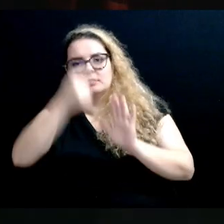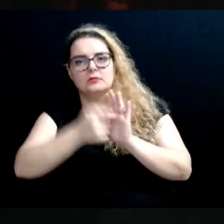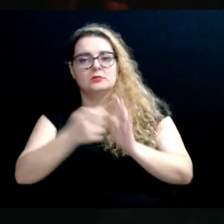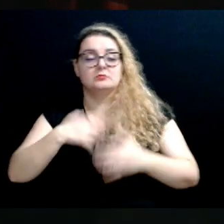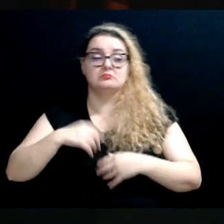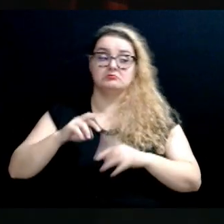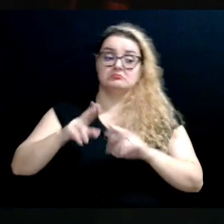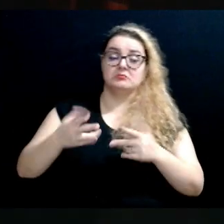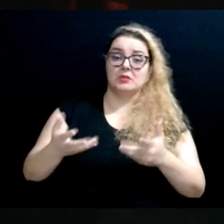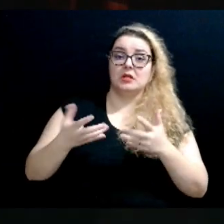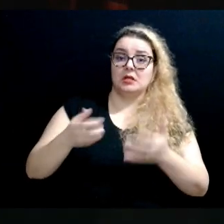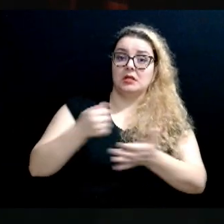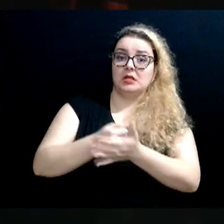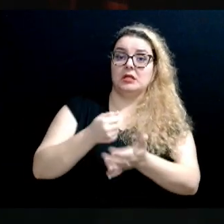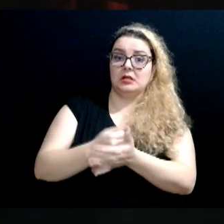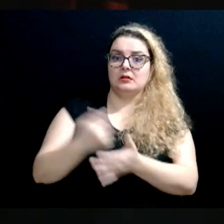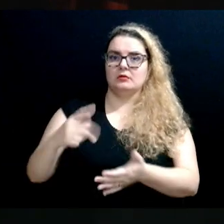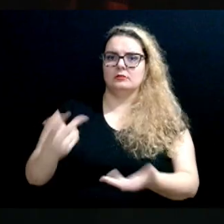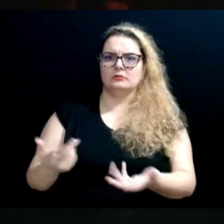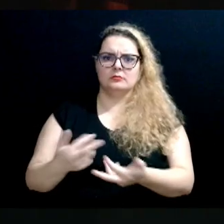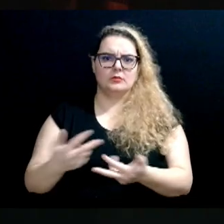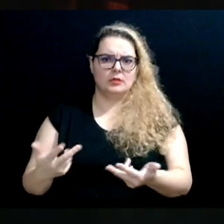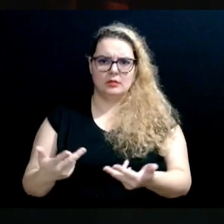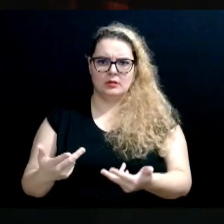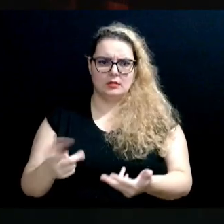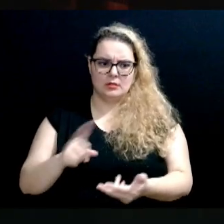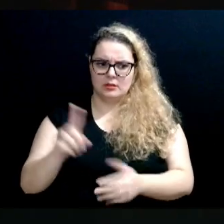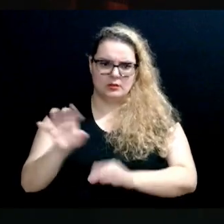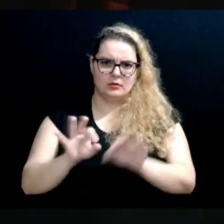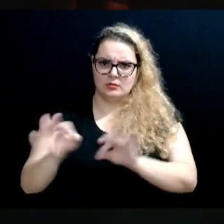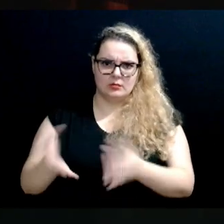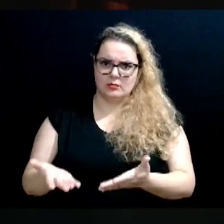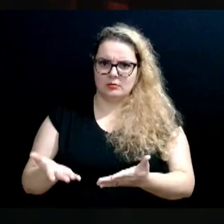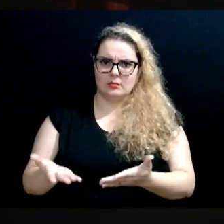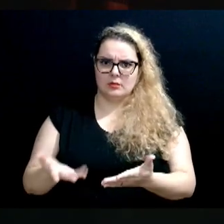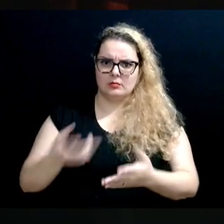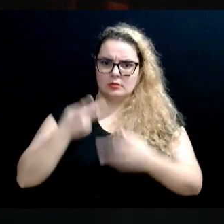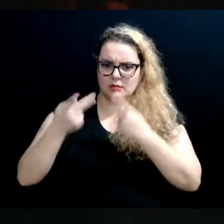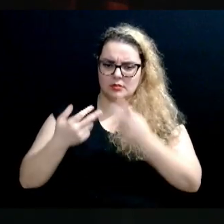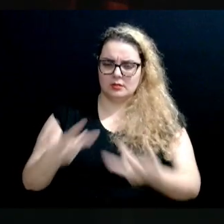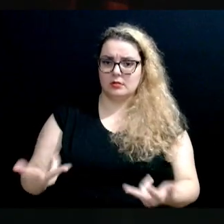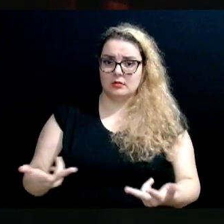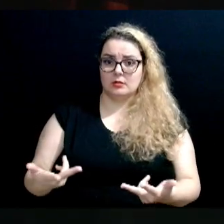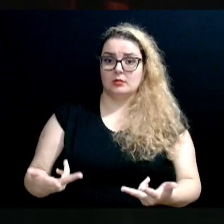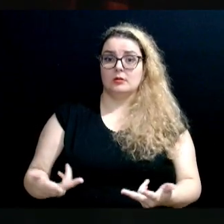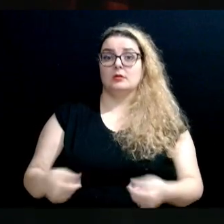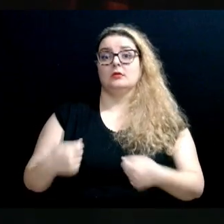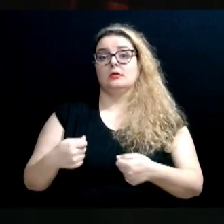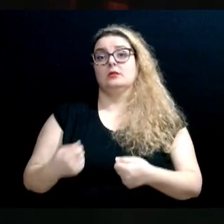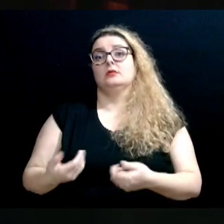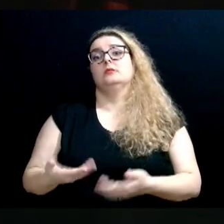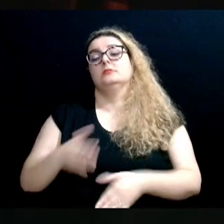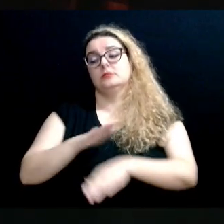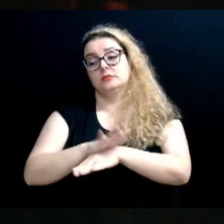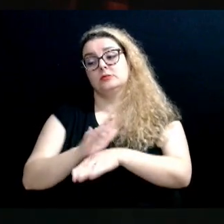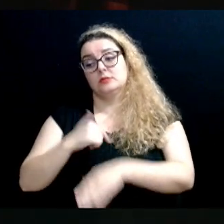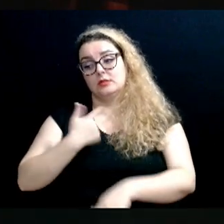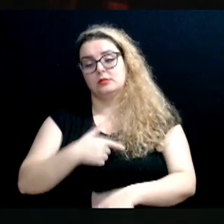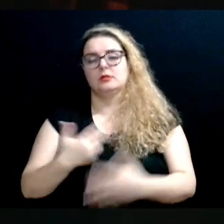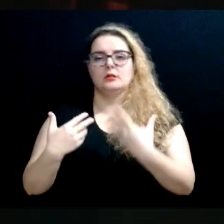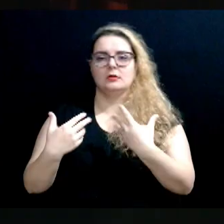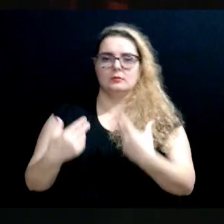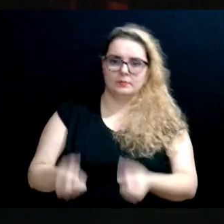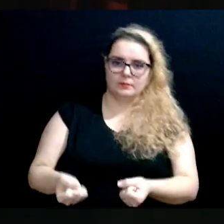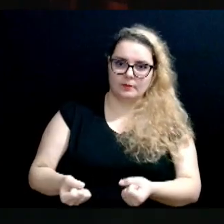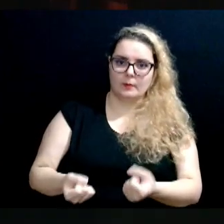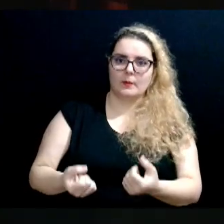exigir dela algo que ela não foi preparada para isso, e a gente precisa dar a nossa contrapartida, receber a informação da IA, mas a